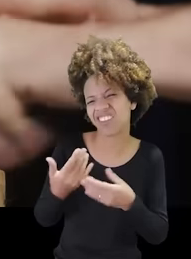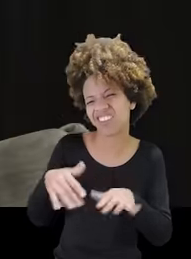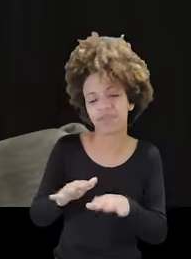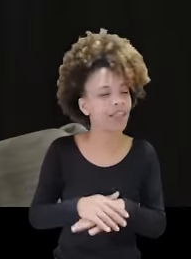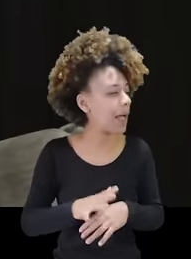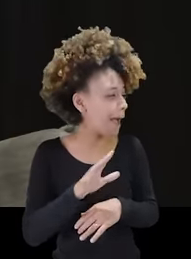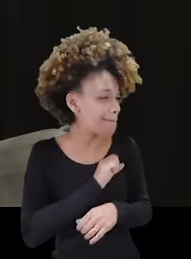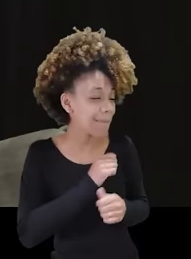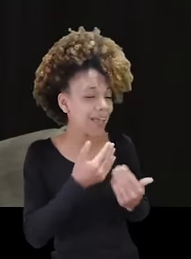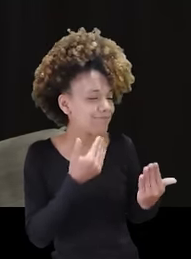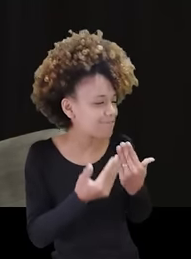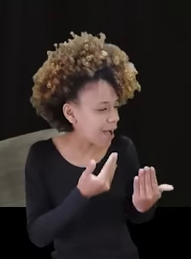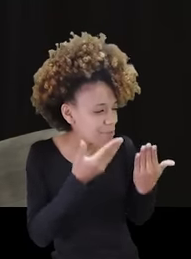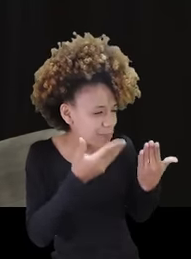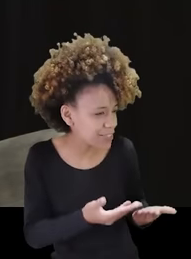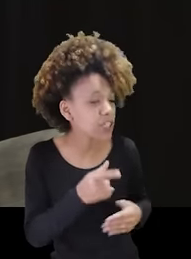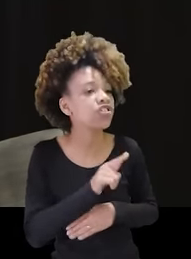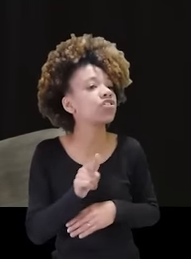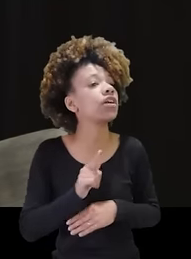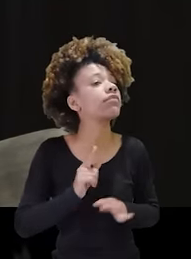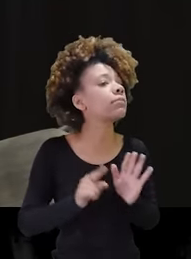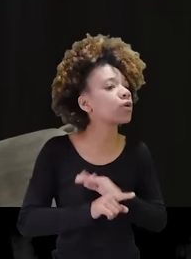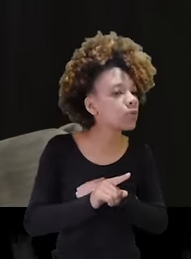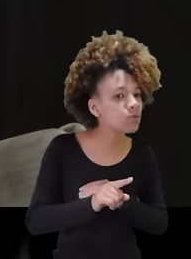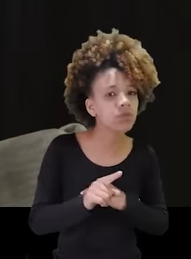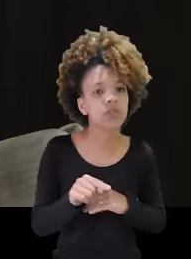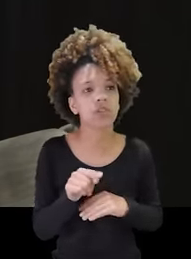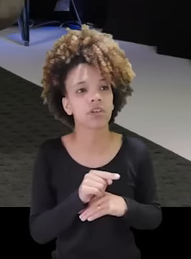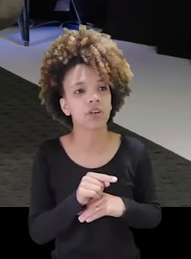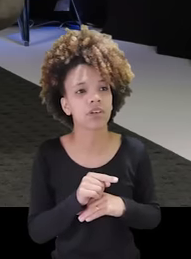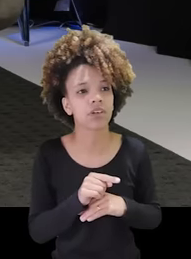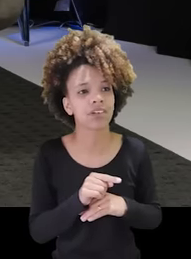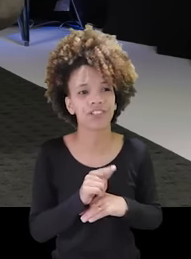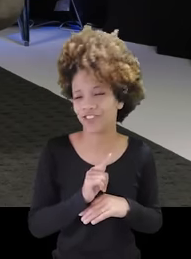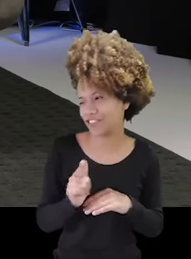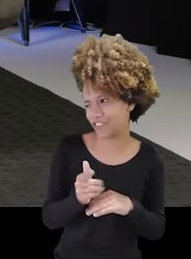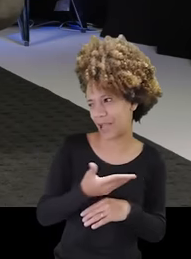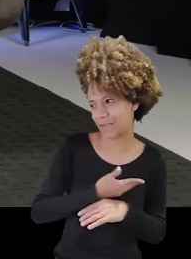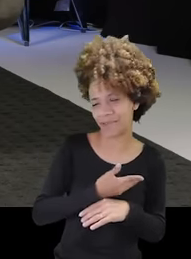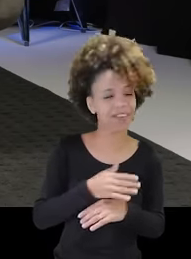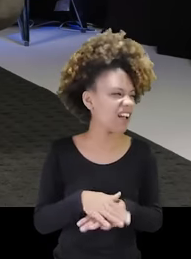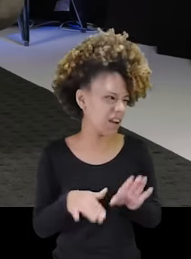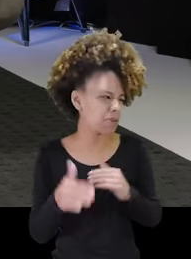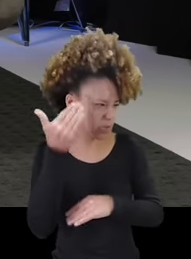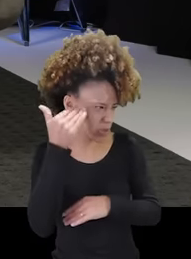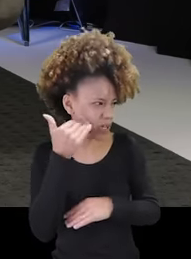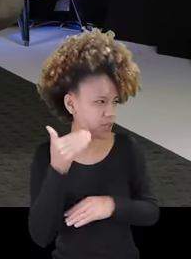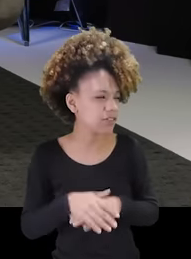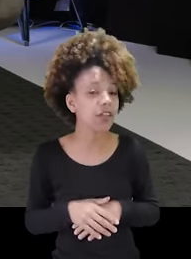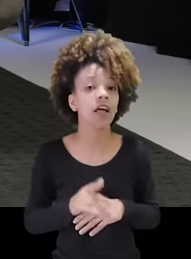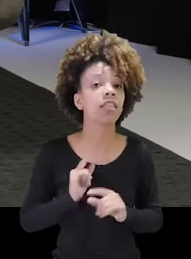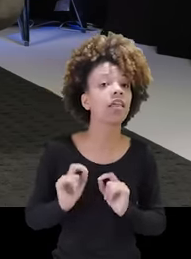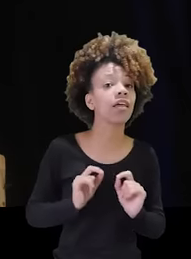Adorei você adorei o papo GG tem alguma coisa para perguntar de jeito que a gente é meu coreano tem alguma coisa